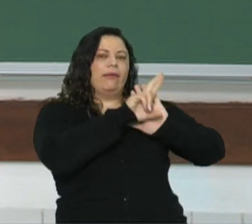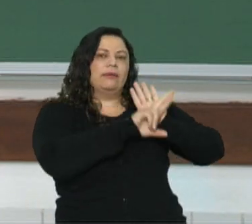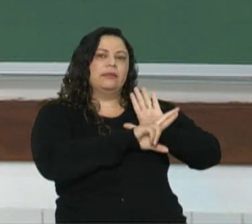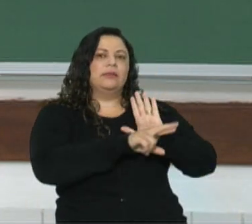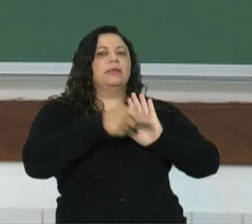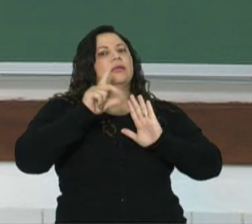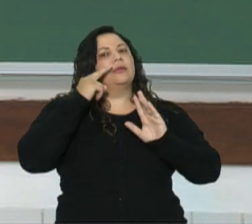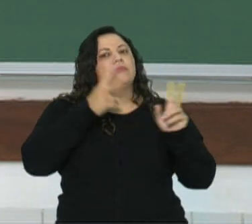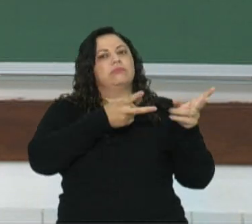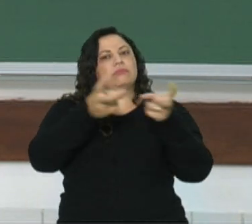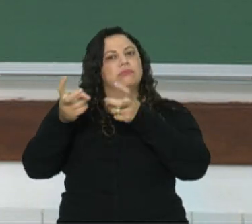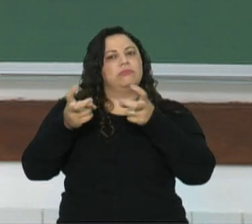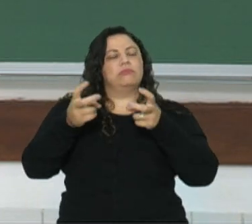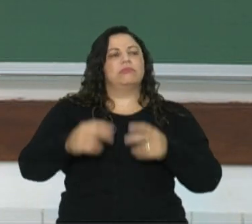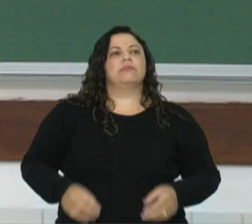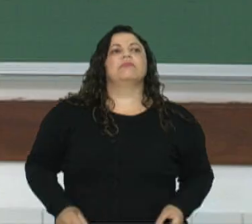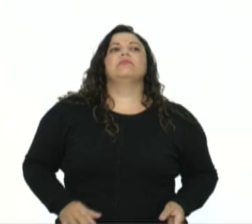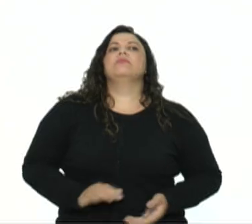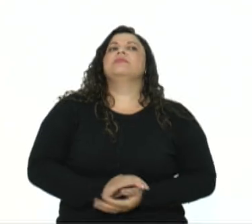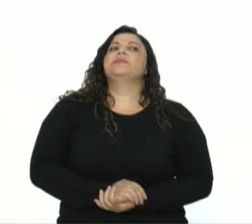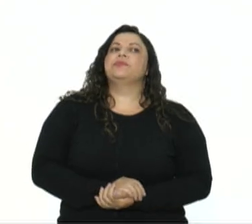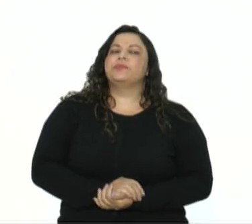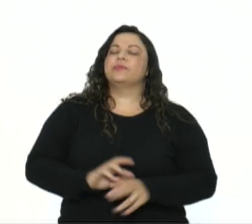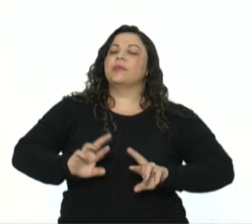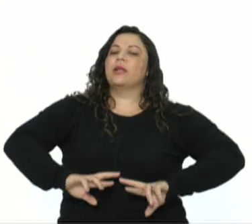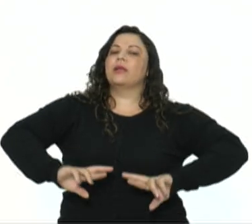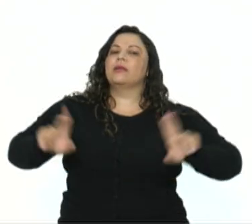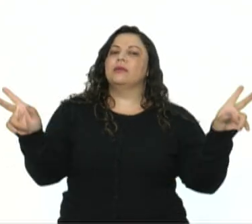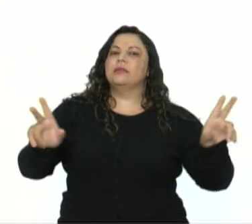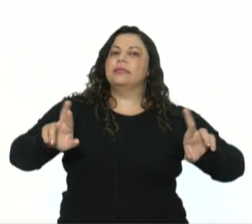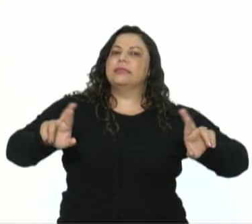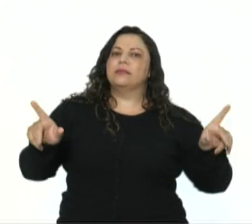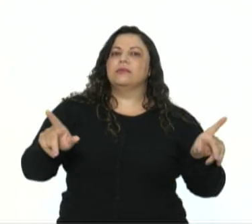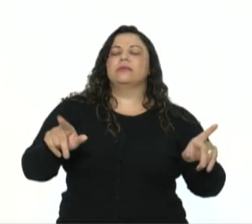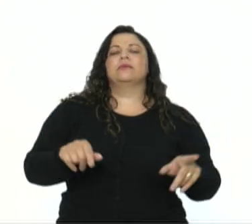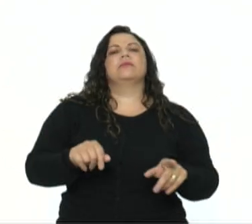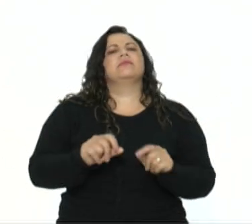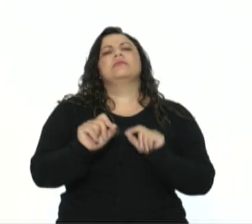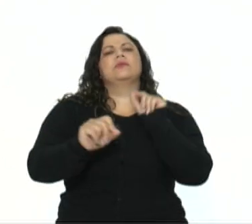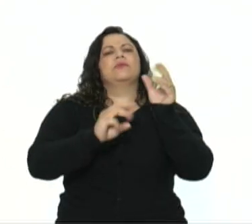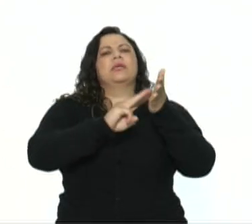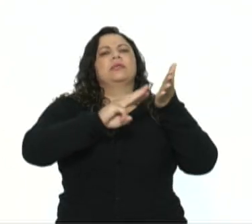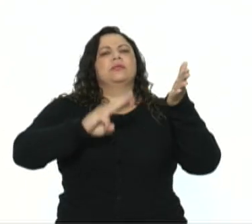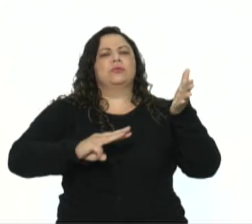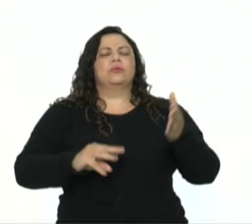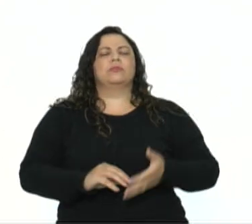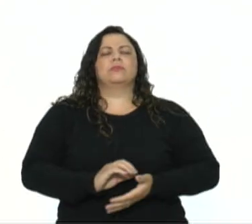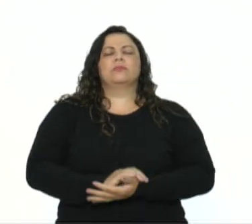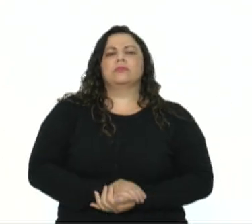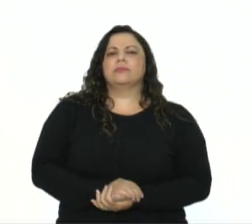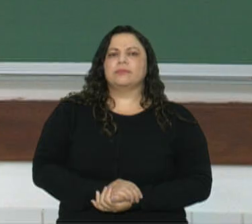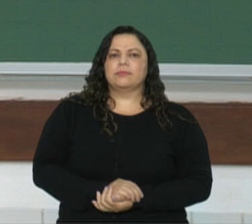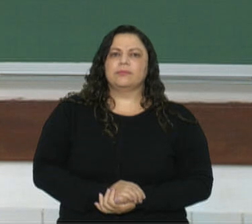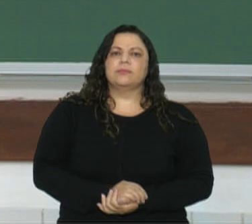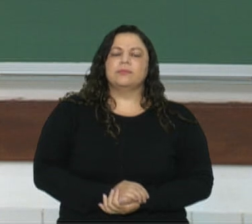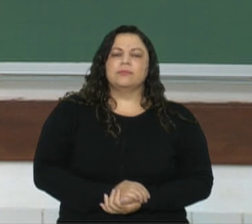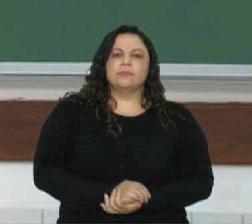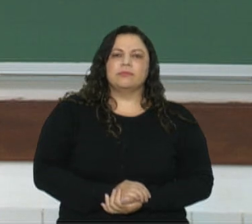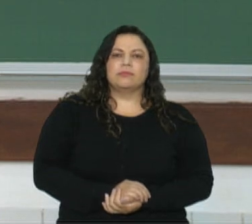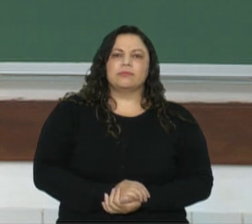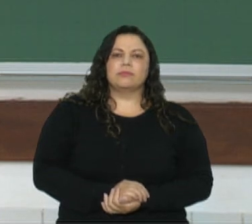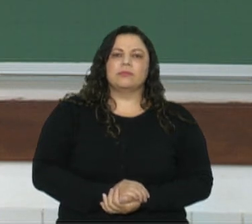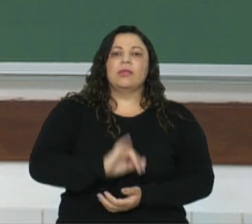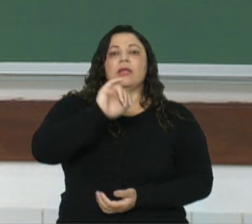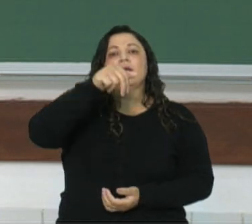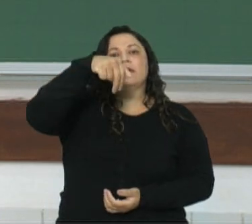natureza. É a primeira diferença dos métodos. Então, olha só, a pura